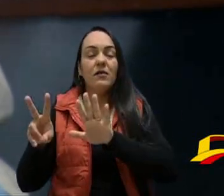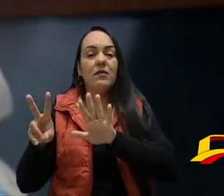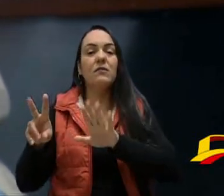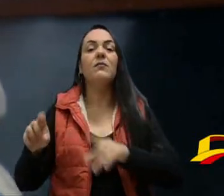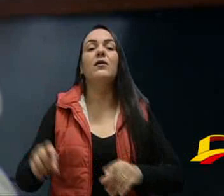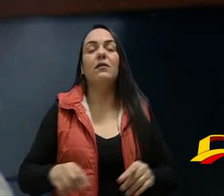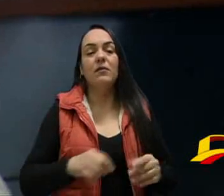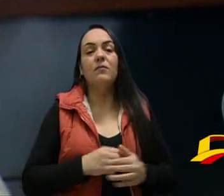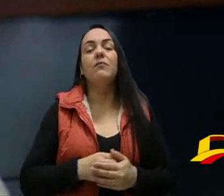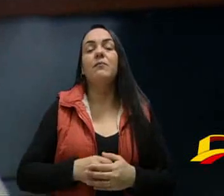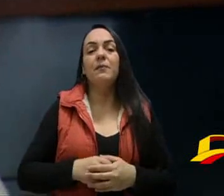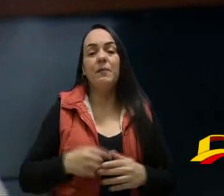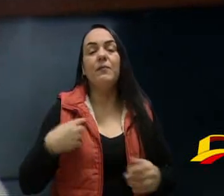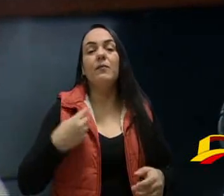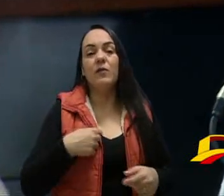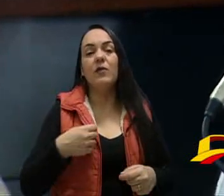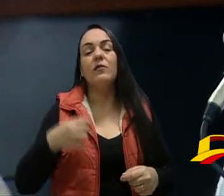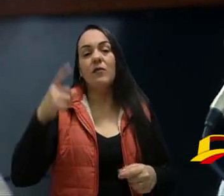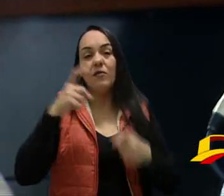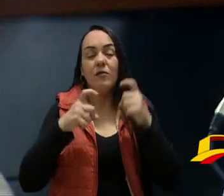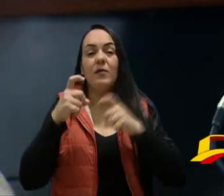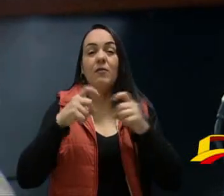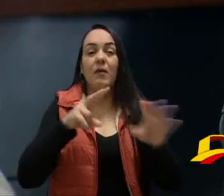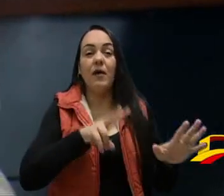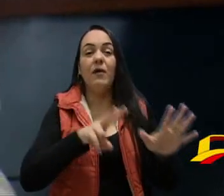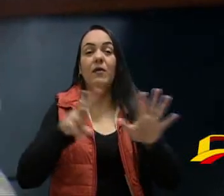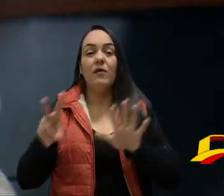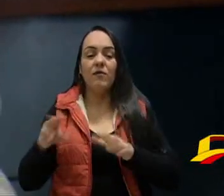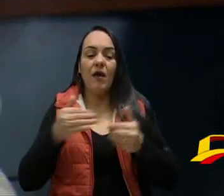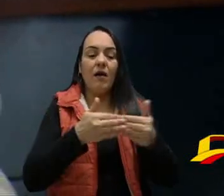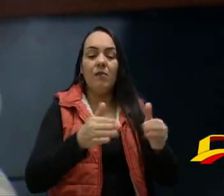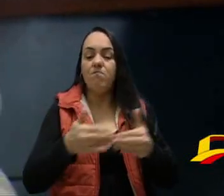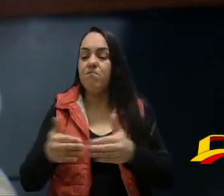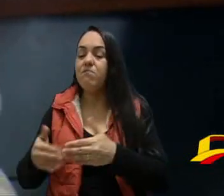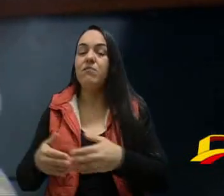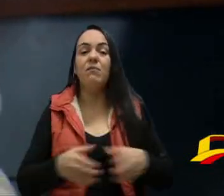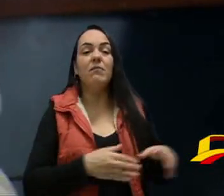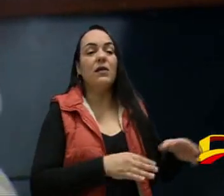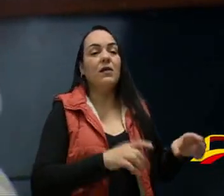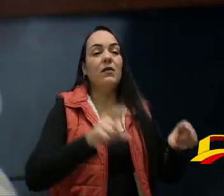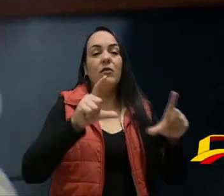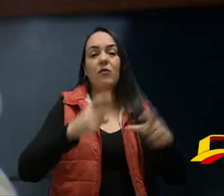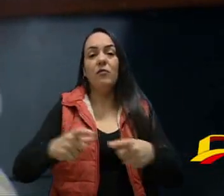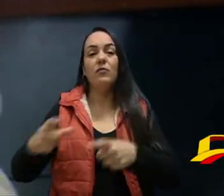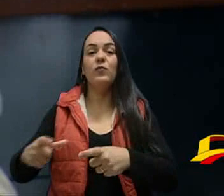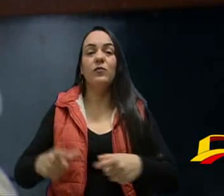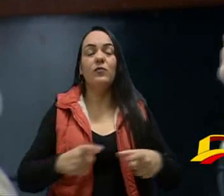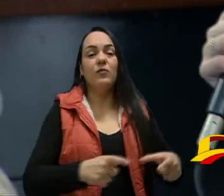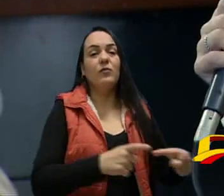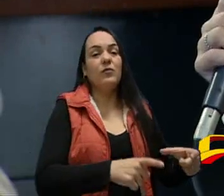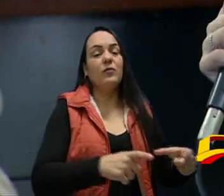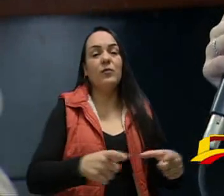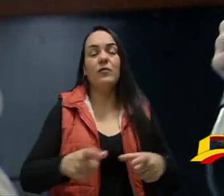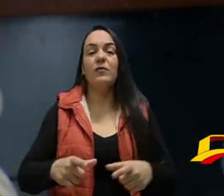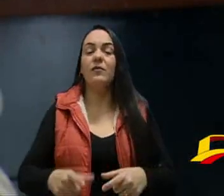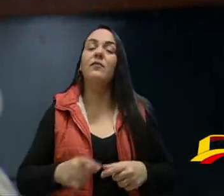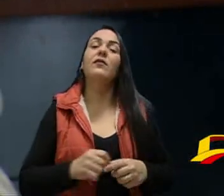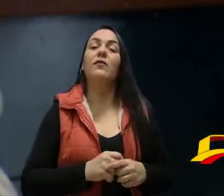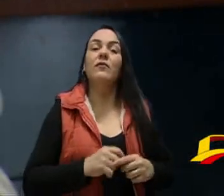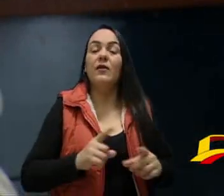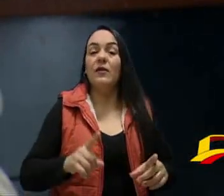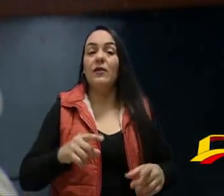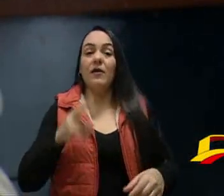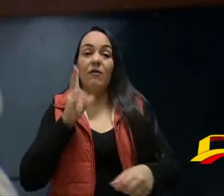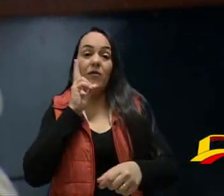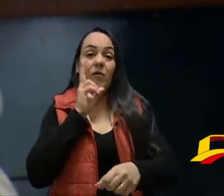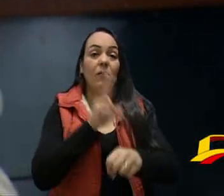2 para gente se sentir como que vai ser e a gente ficar daí na zona de controle zona 2 não é flexibilização